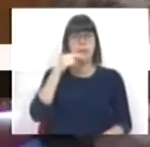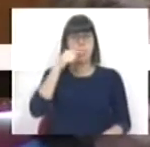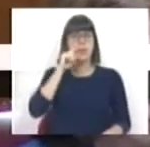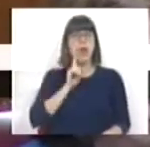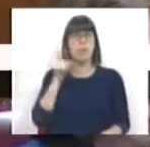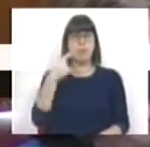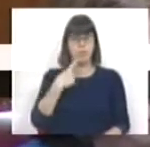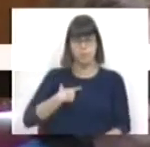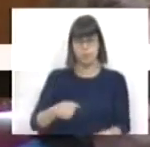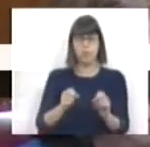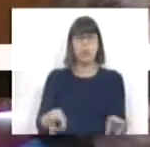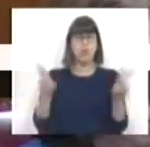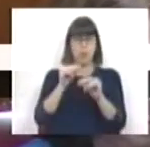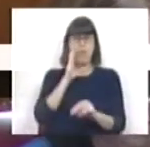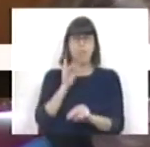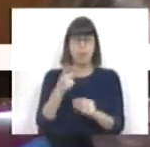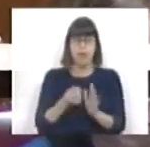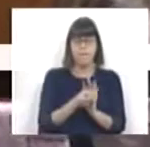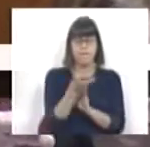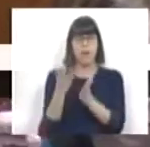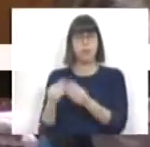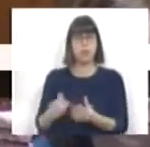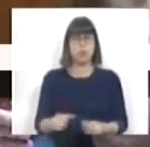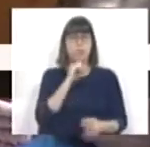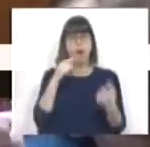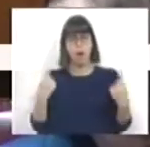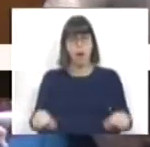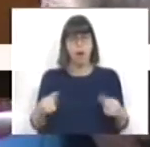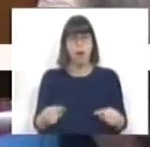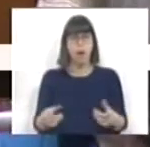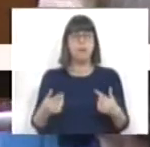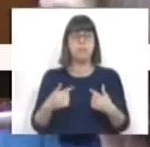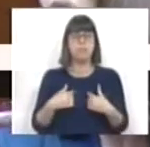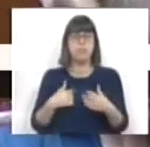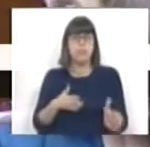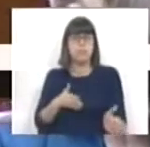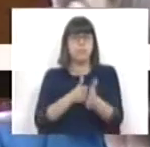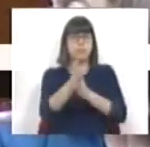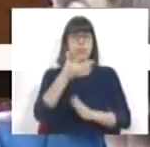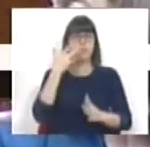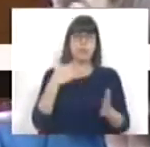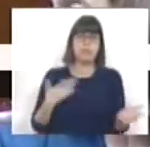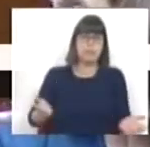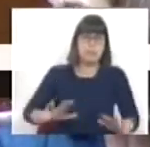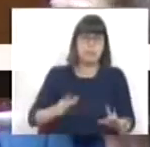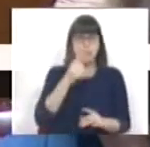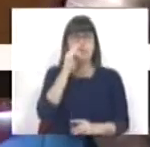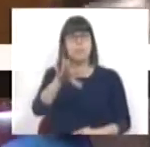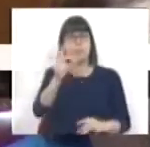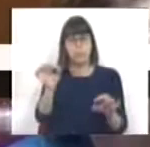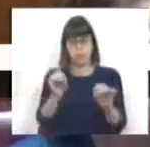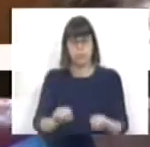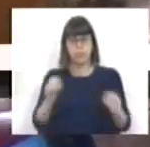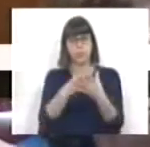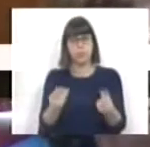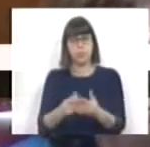Sousa. Quanto ao novo banco, há várias soluções possíveis. Não nos devemos precipitar a optar por